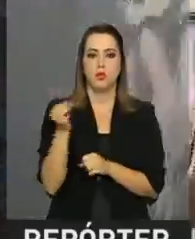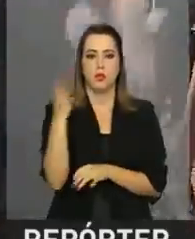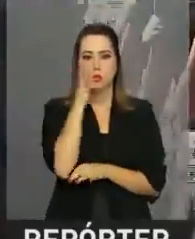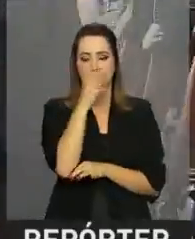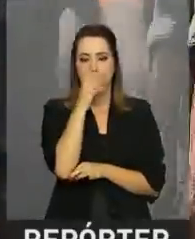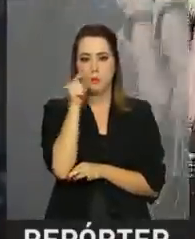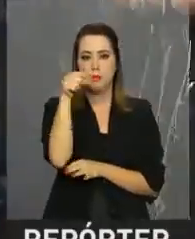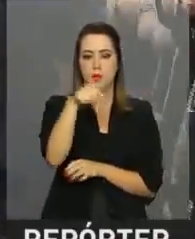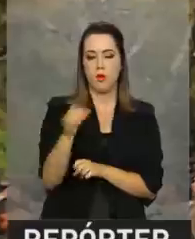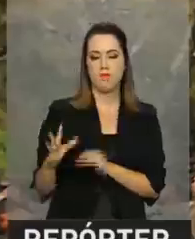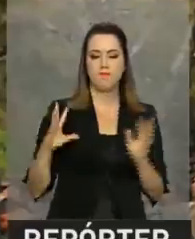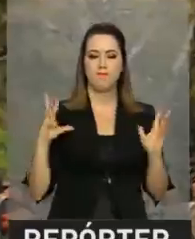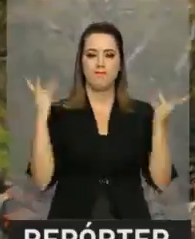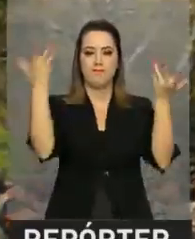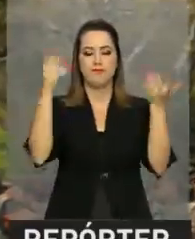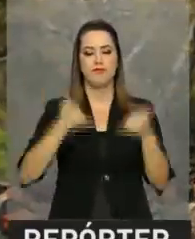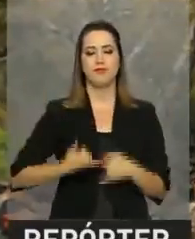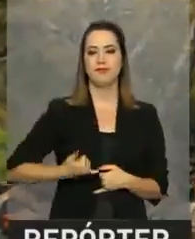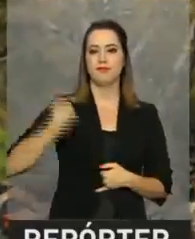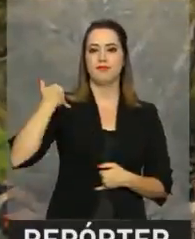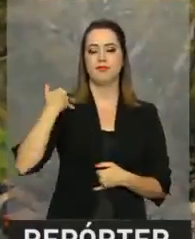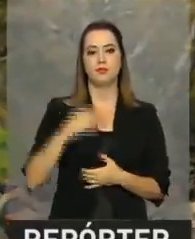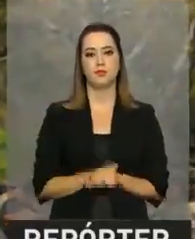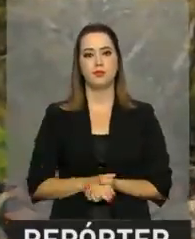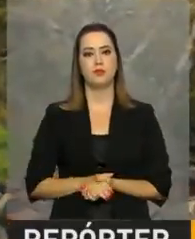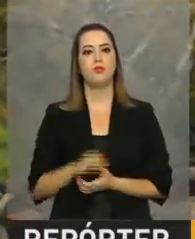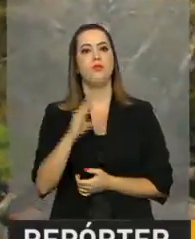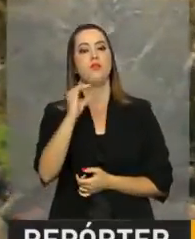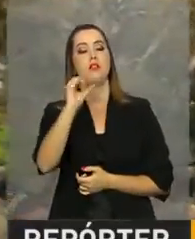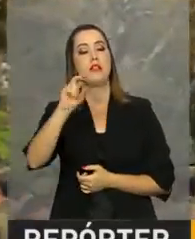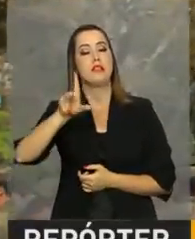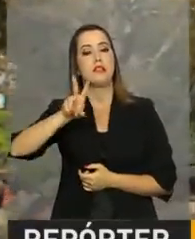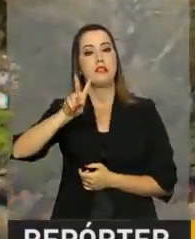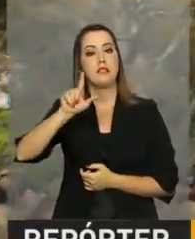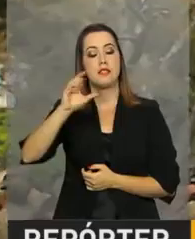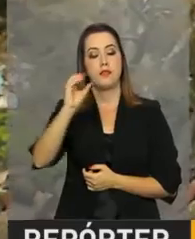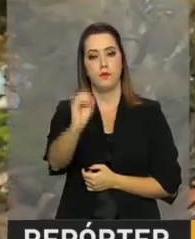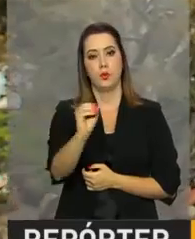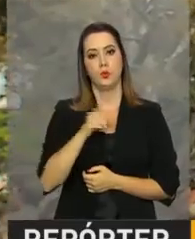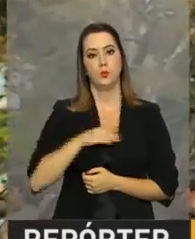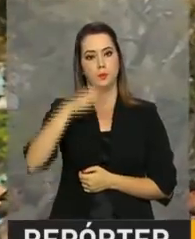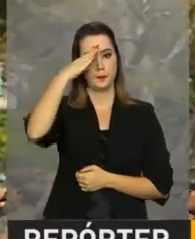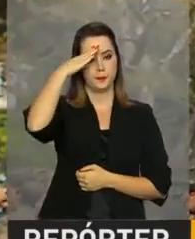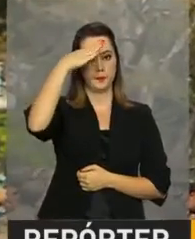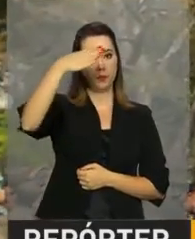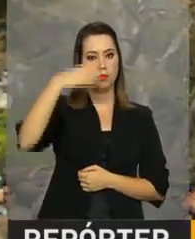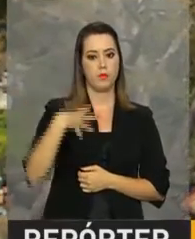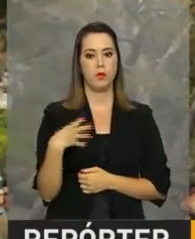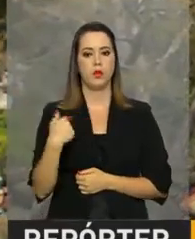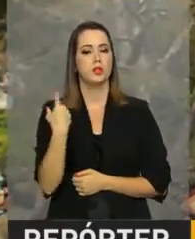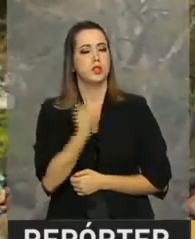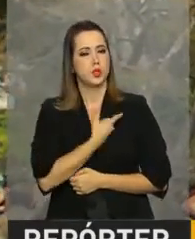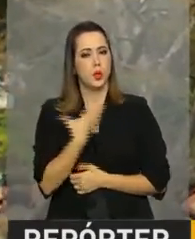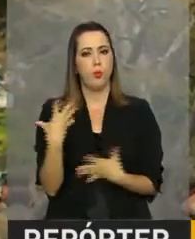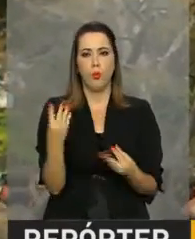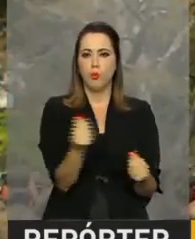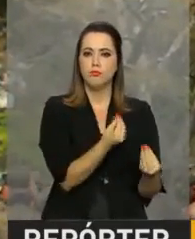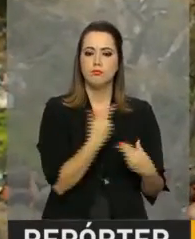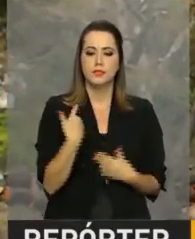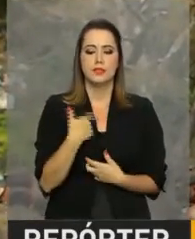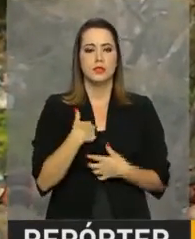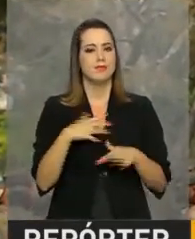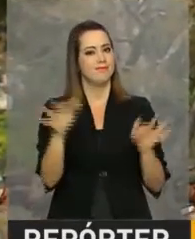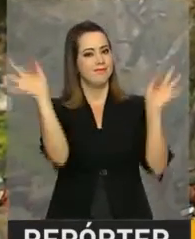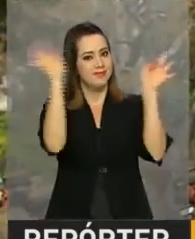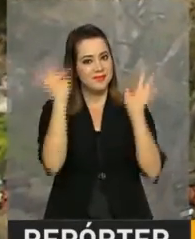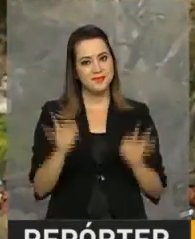festa cívica do país. É uma celebração cívico-militar, né? Então, muito nos deixa